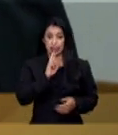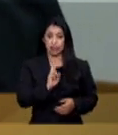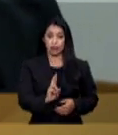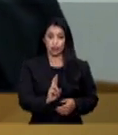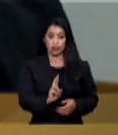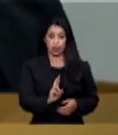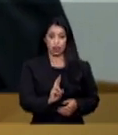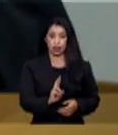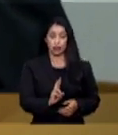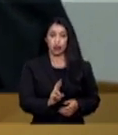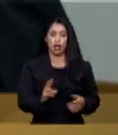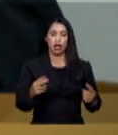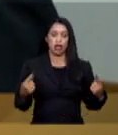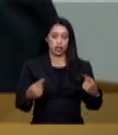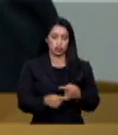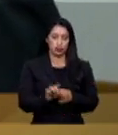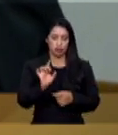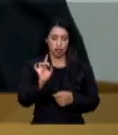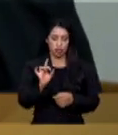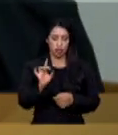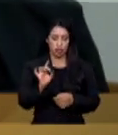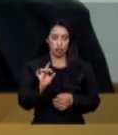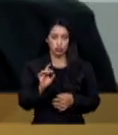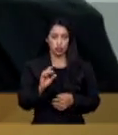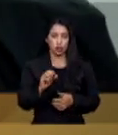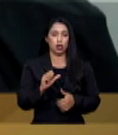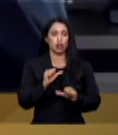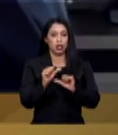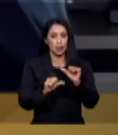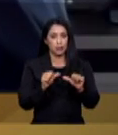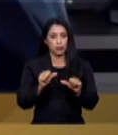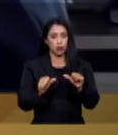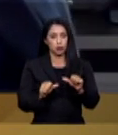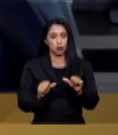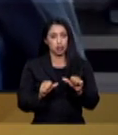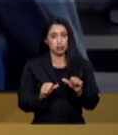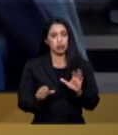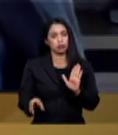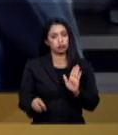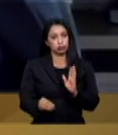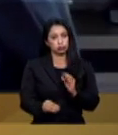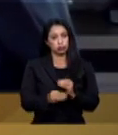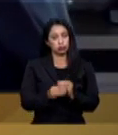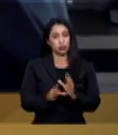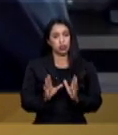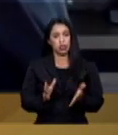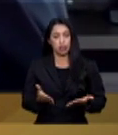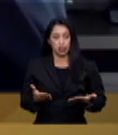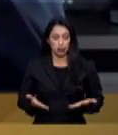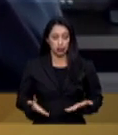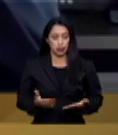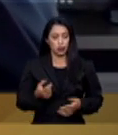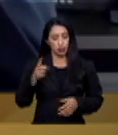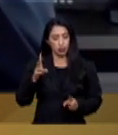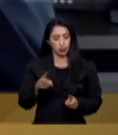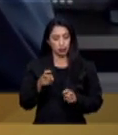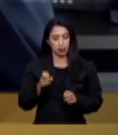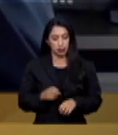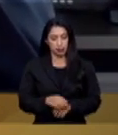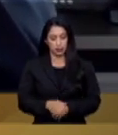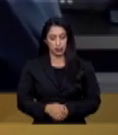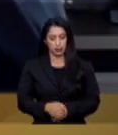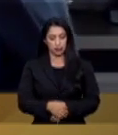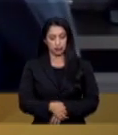pergunta de Vossa Excelência, a divergência é tão somente a modulação. Então, a observação do ministro Cássio Nunes Marques confirma as minhas suspeitas. Eu